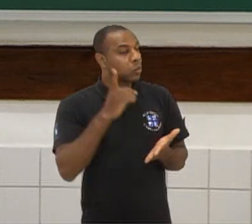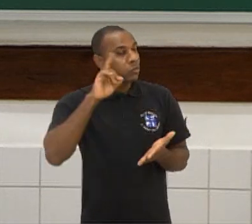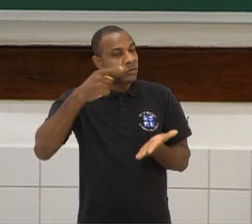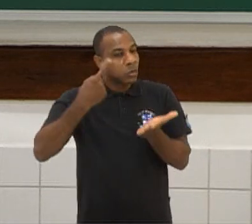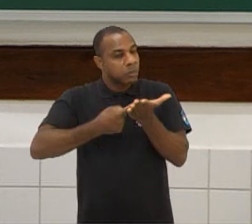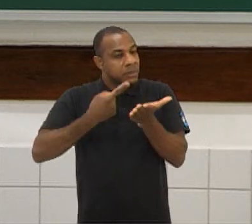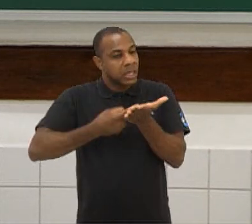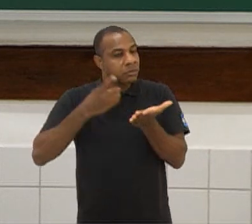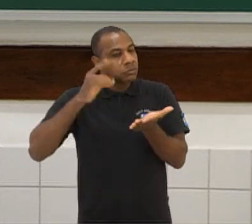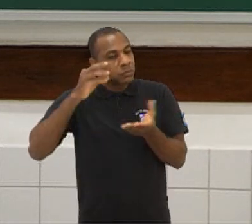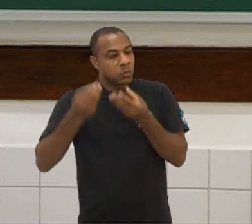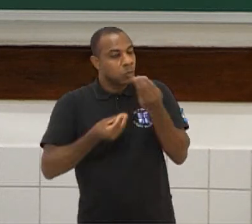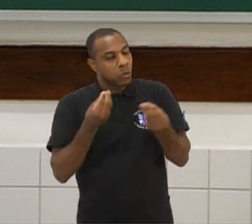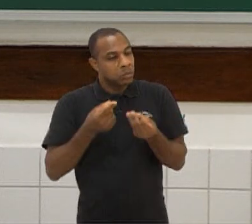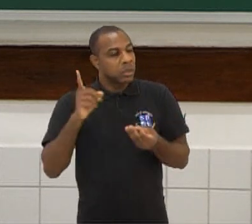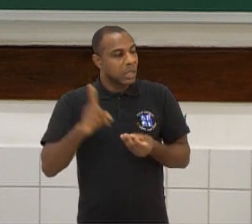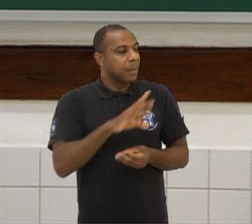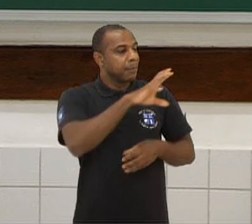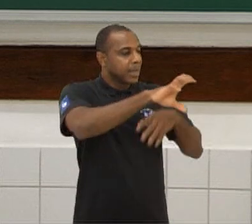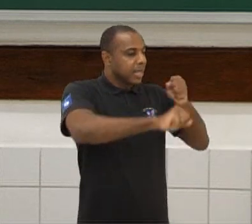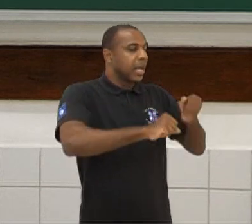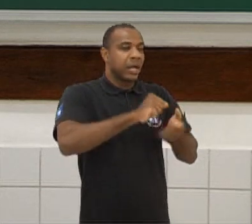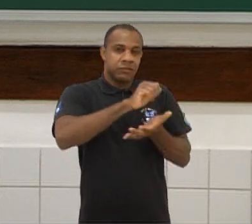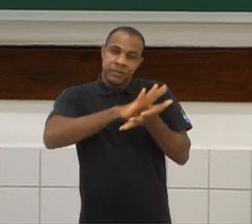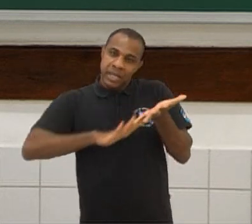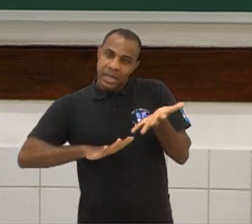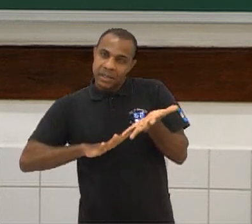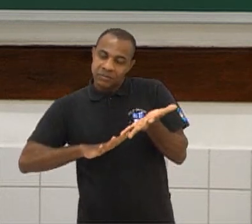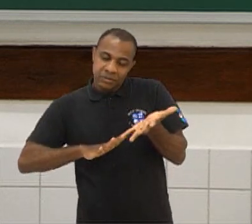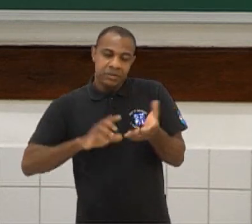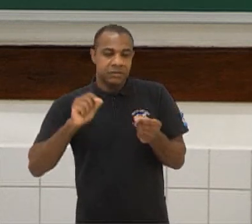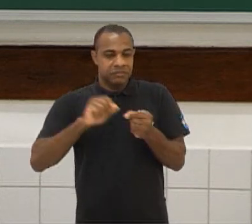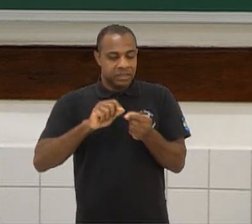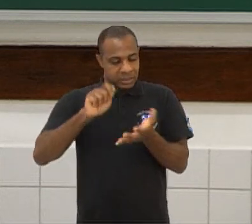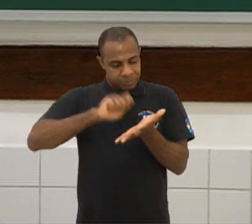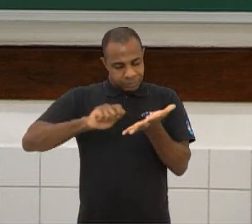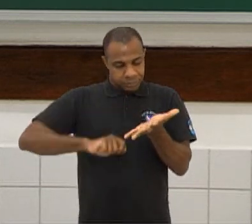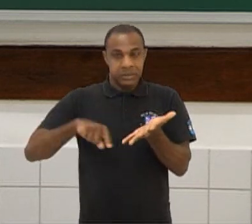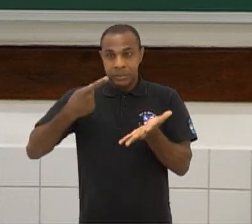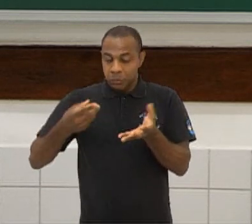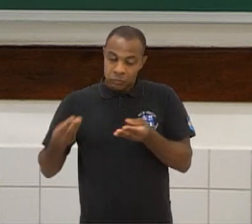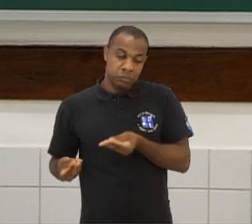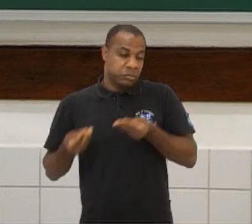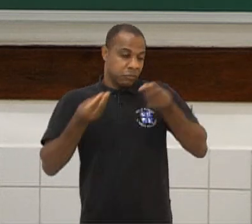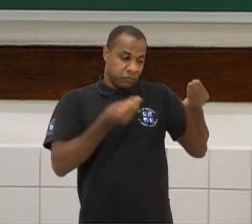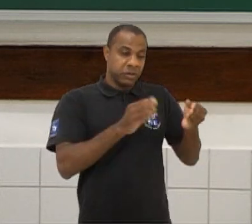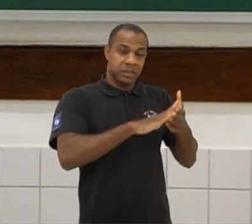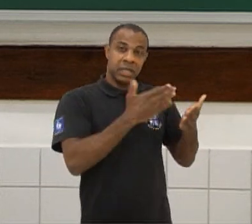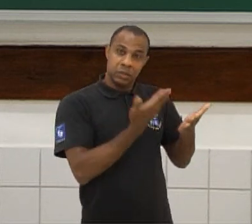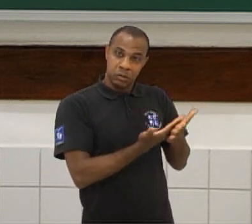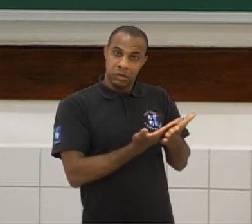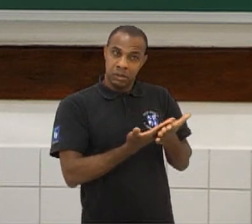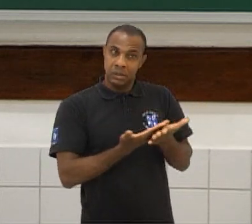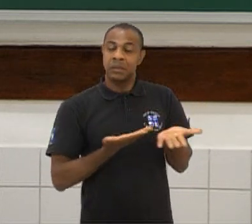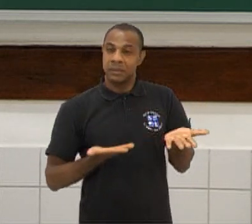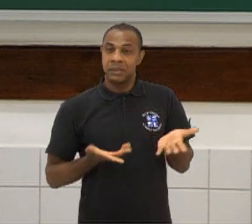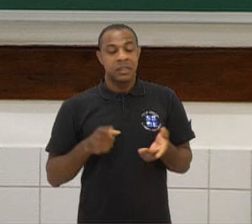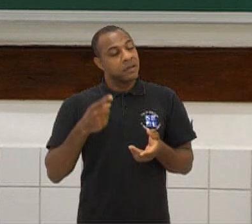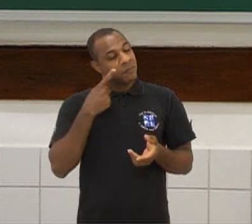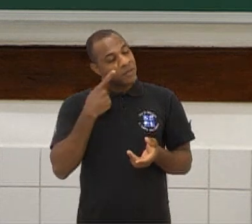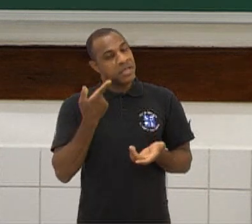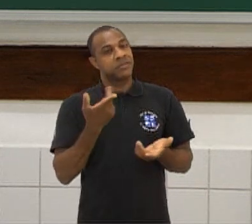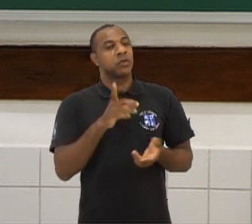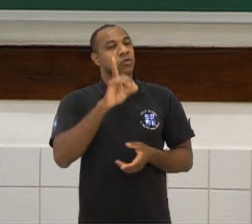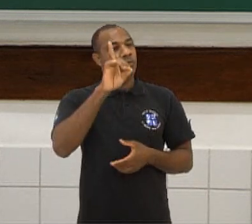as suas atividades. Mas não esqueça que é buscar, fazer e devolver. Tá? E veja lá bem certinho lá com o